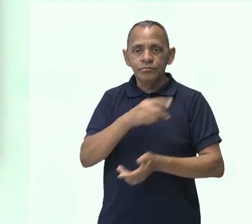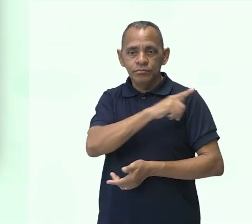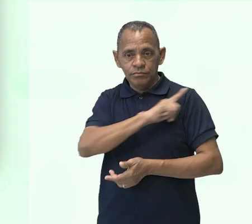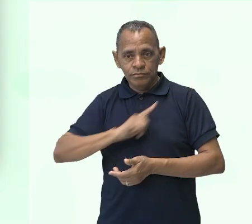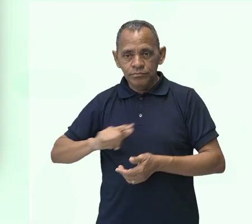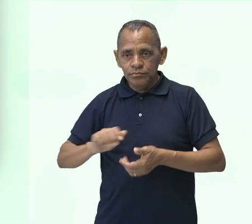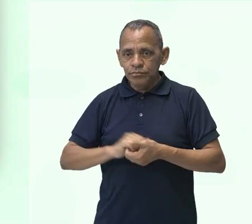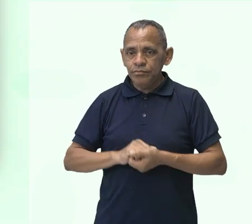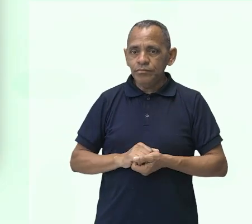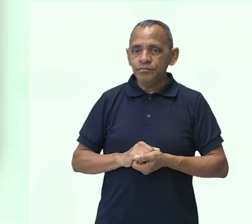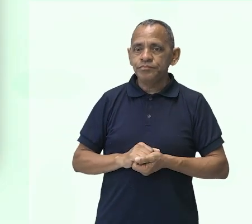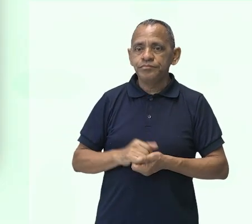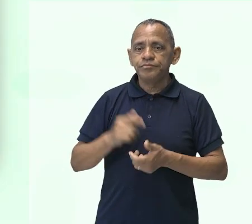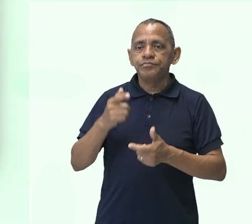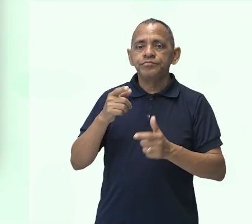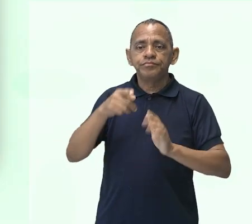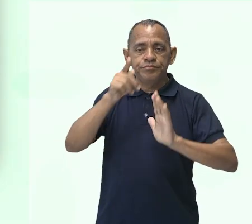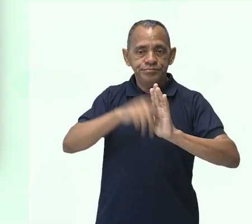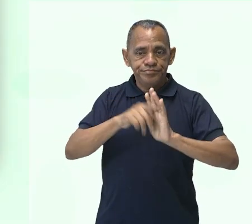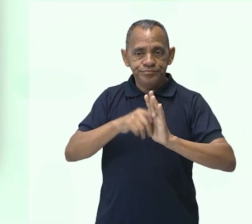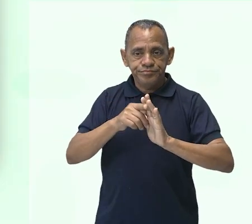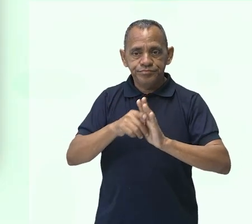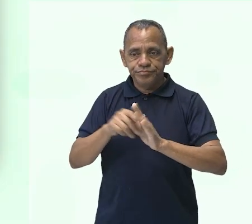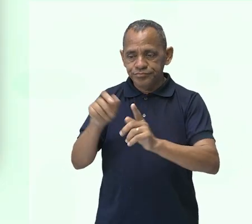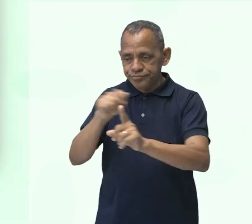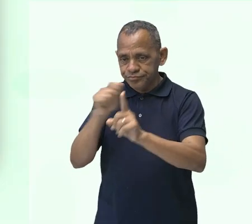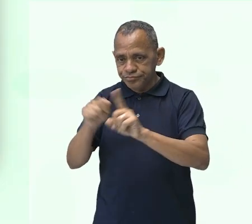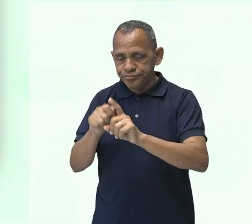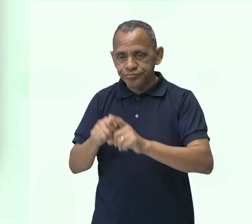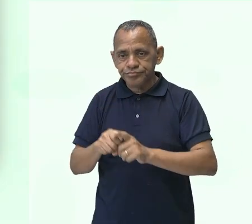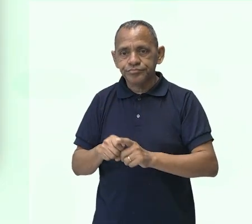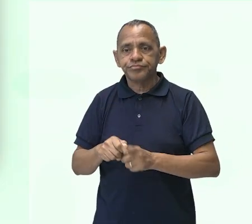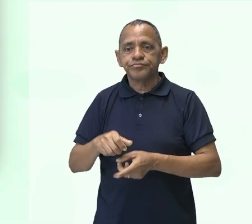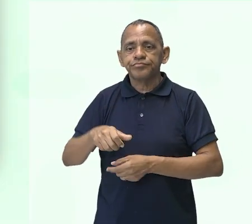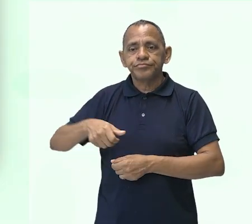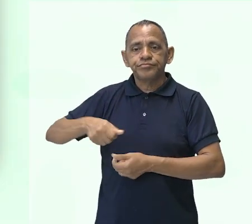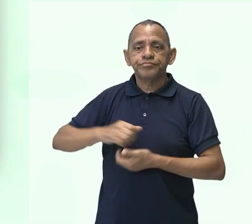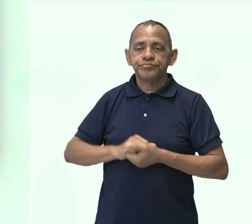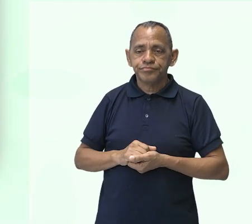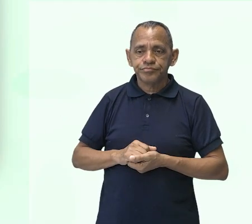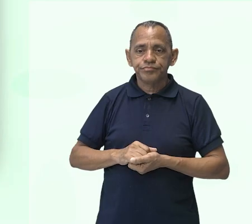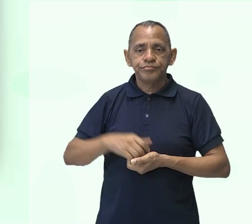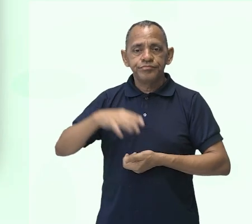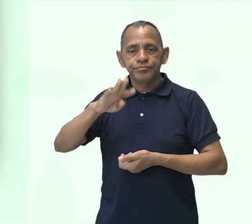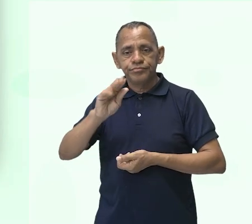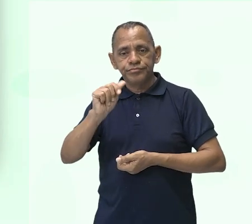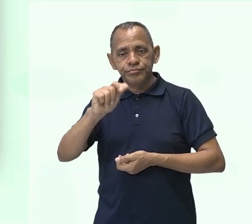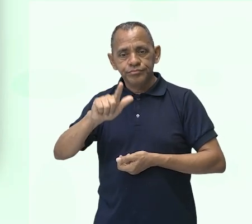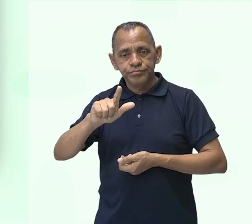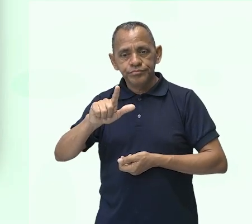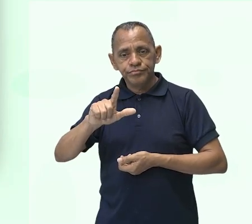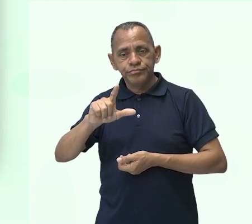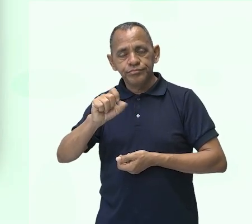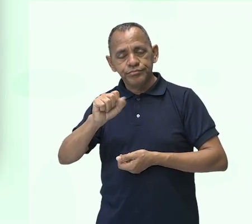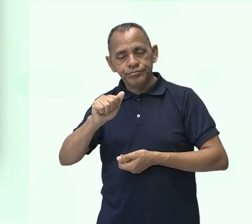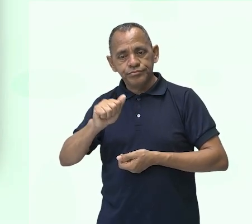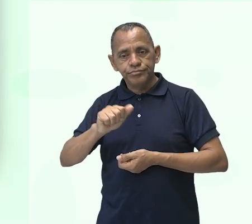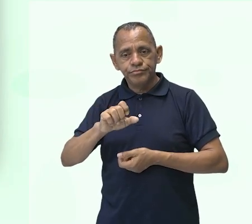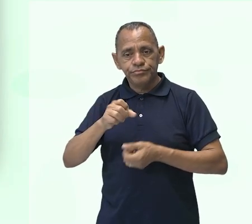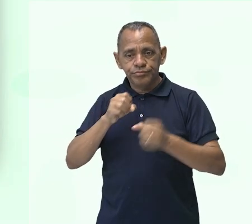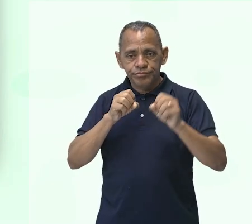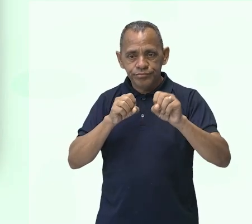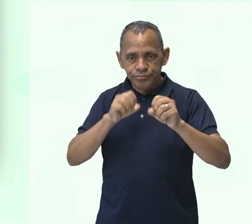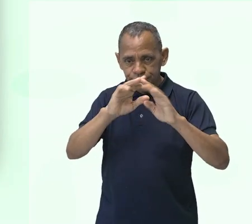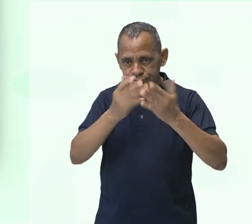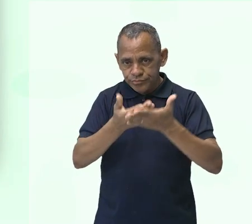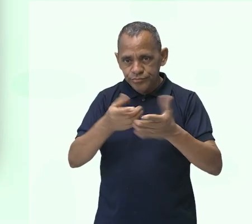sociais, como a criação do programa Bolsa Escola, expansão de programas sociais para apoiar famílias